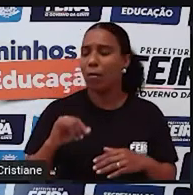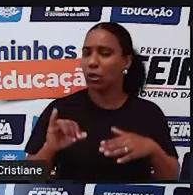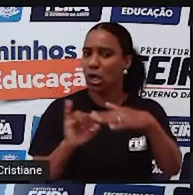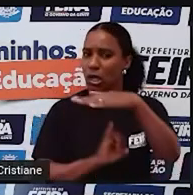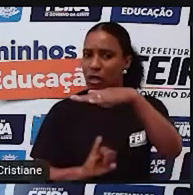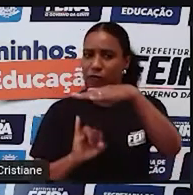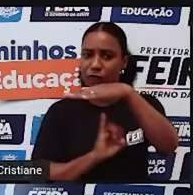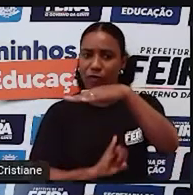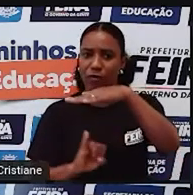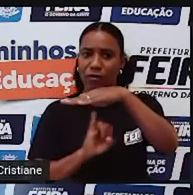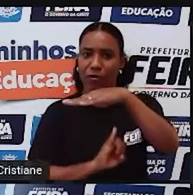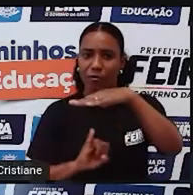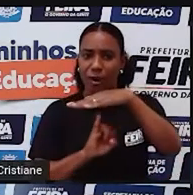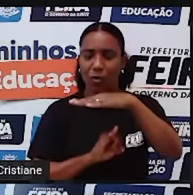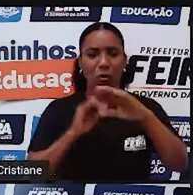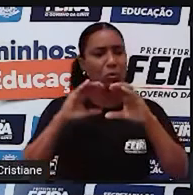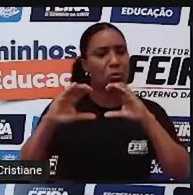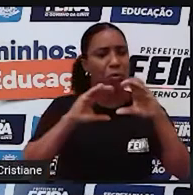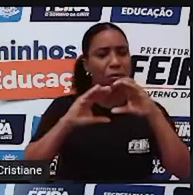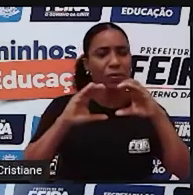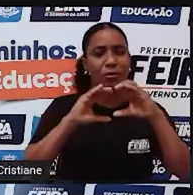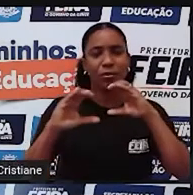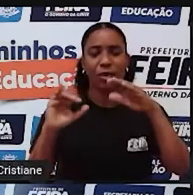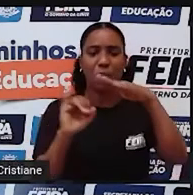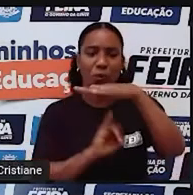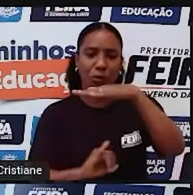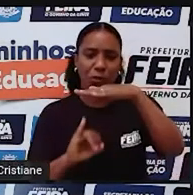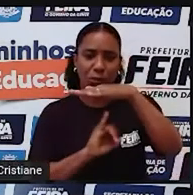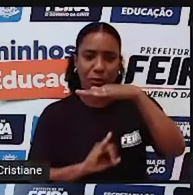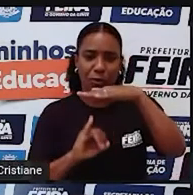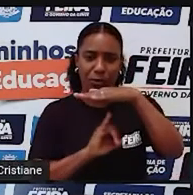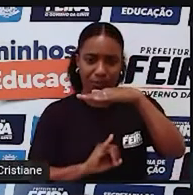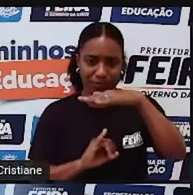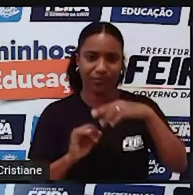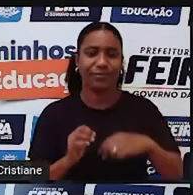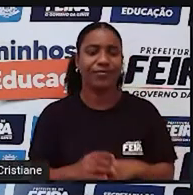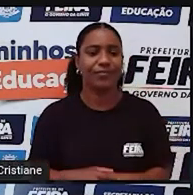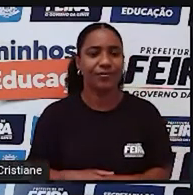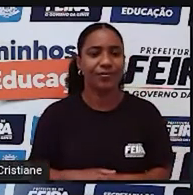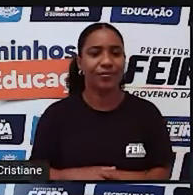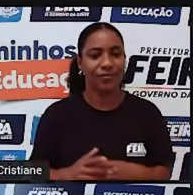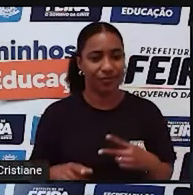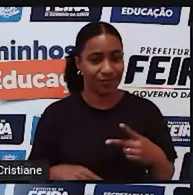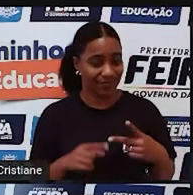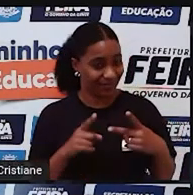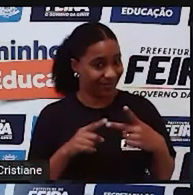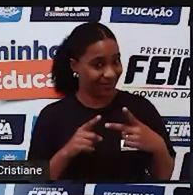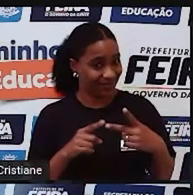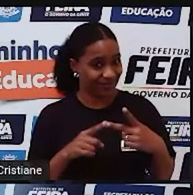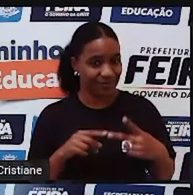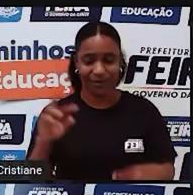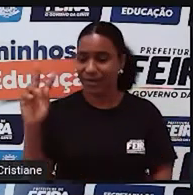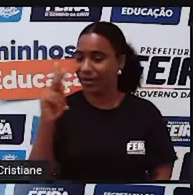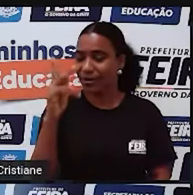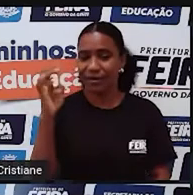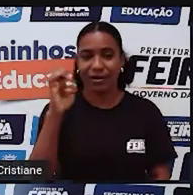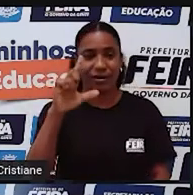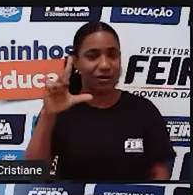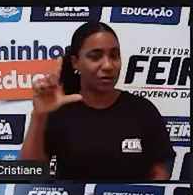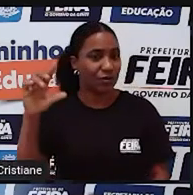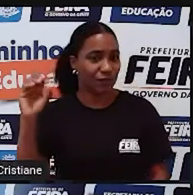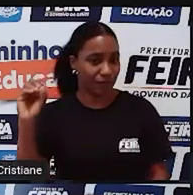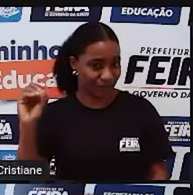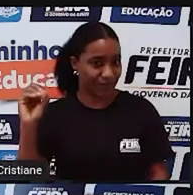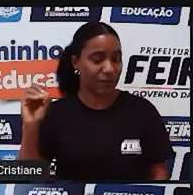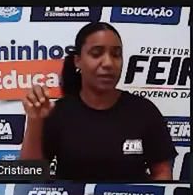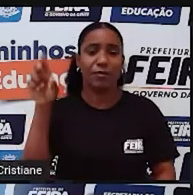informal. Hello is a common greeting for any time of day. Hello é uma expressão de cumprimento também